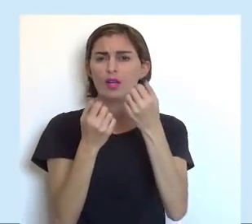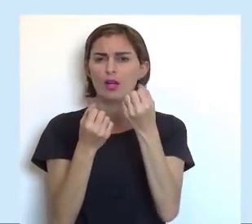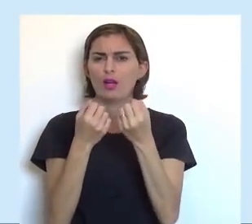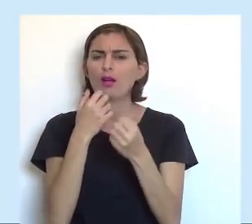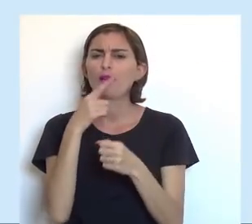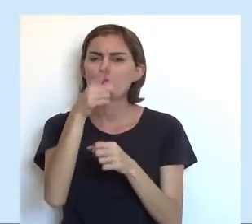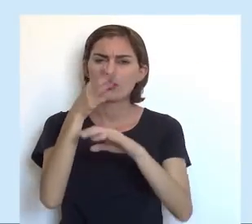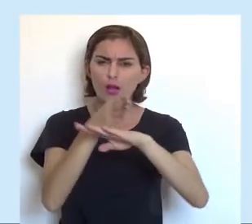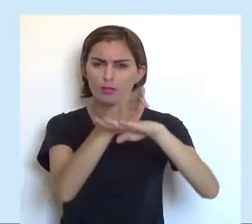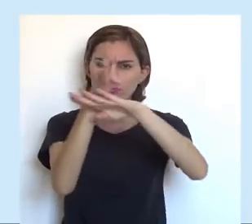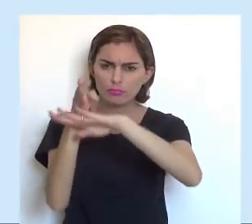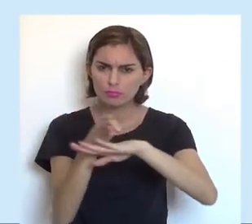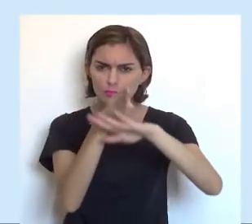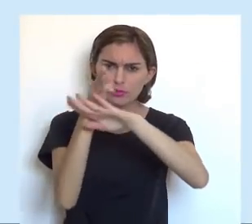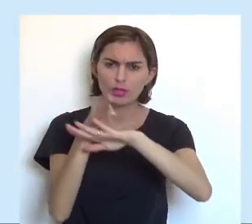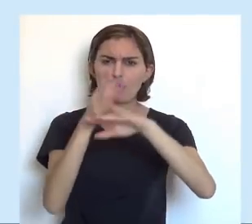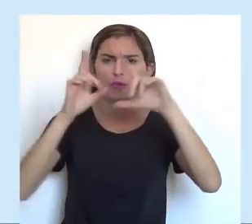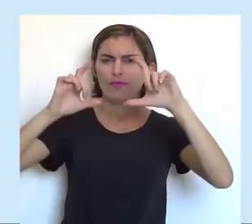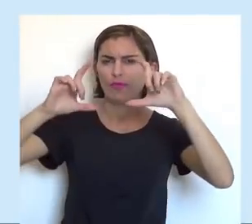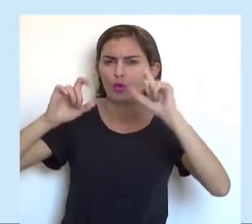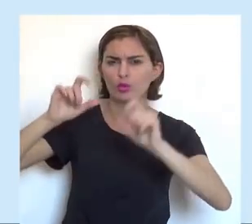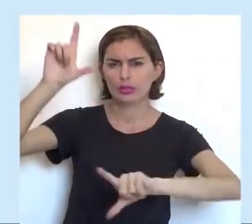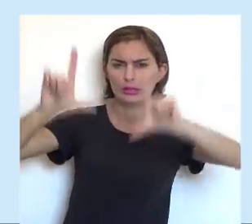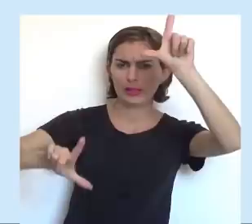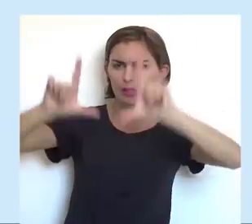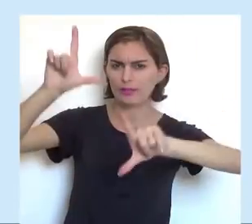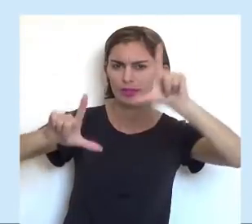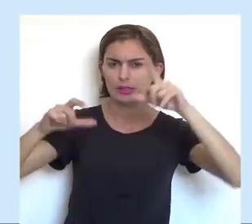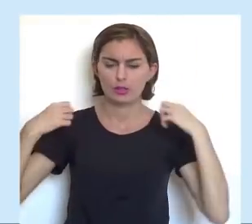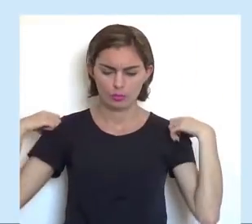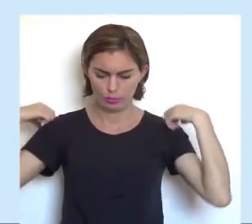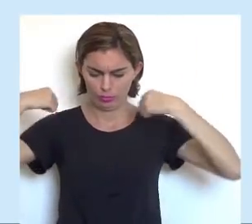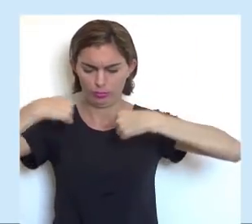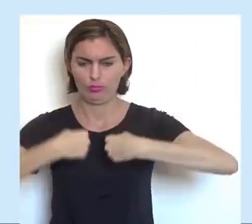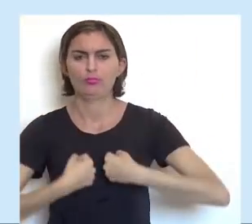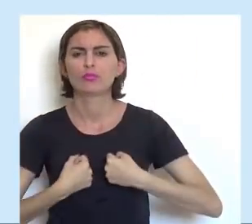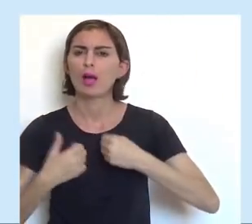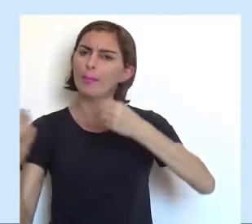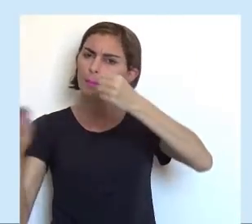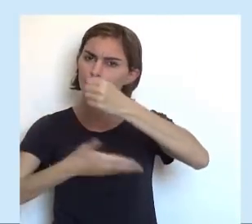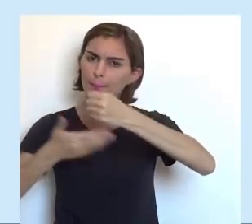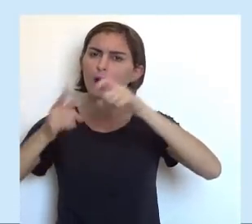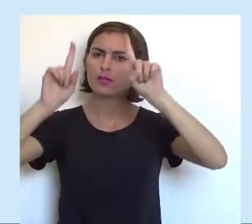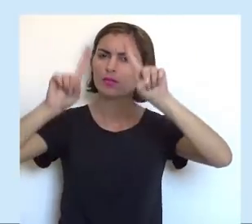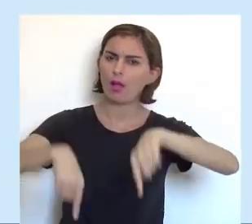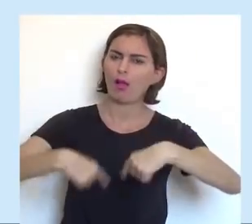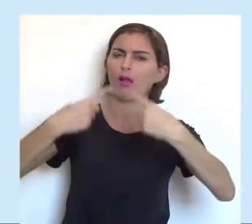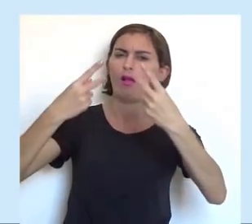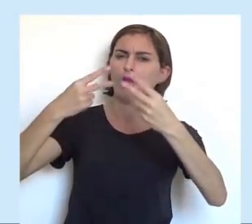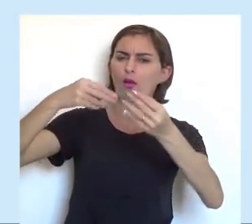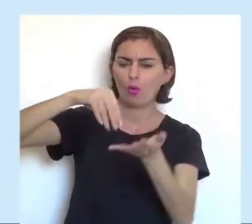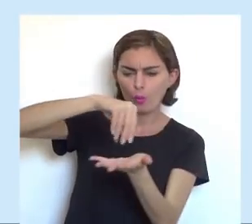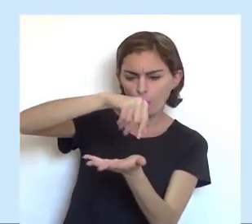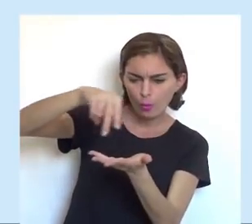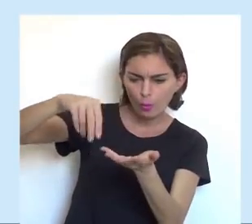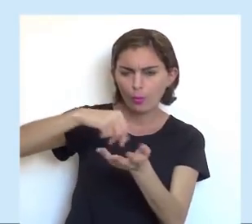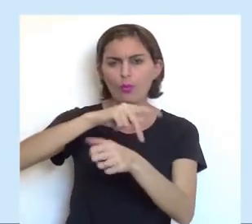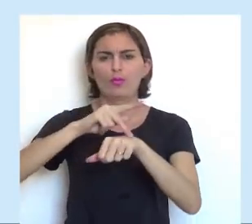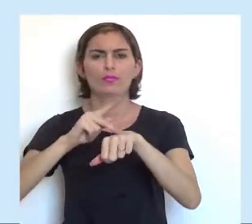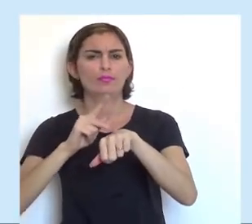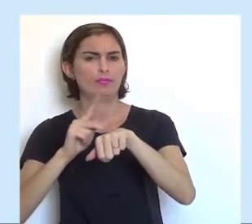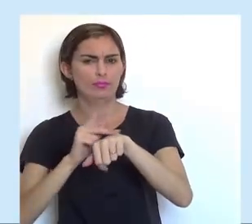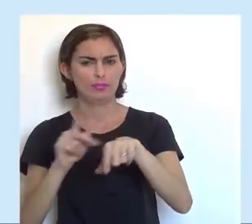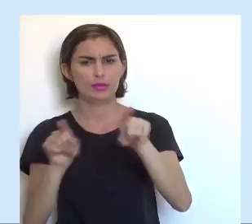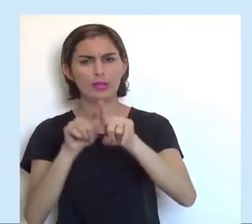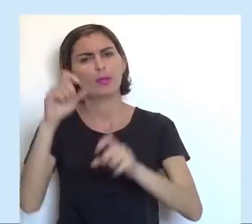sua câmera fotográfica, a sua TV, a sua mochila, a base dela é negro de fumo ou carbono black.